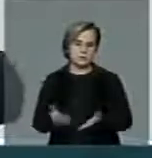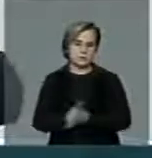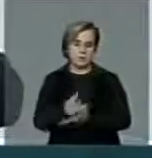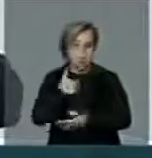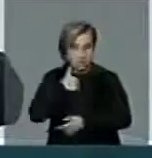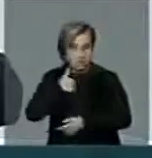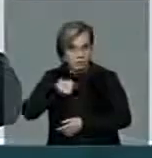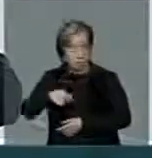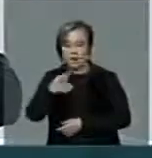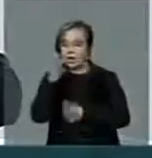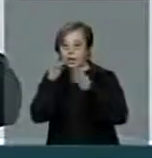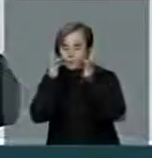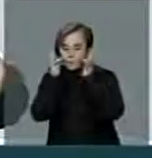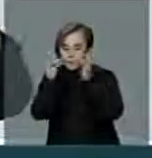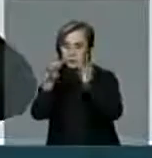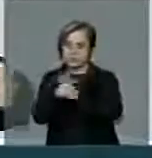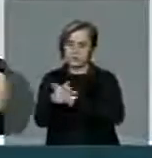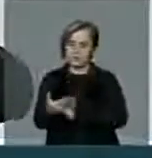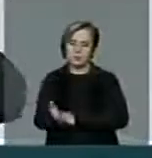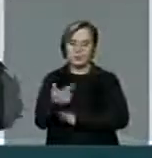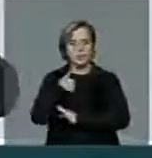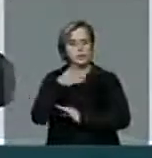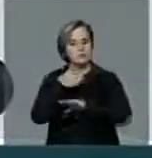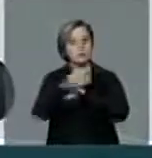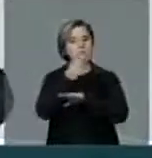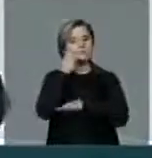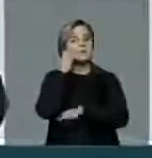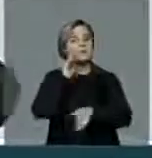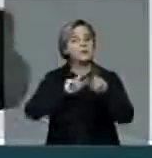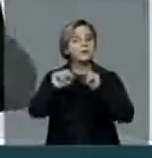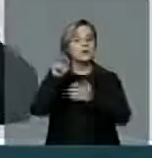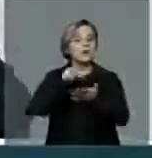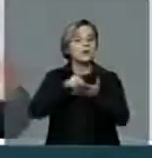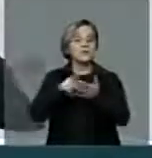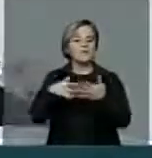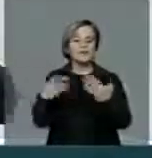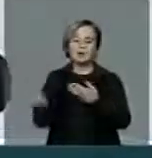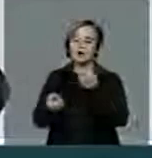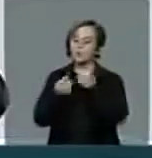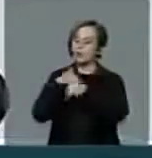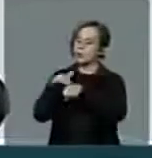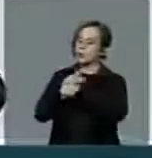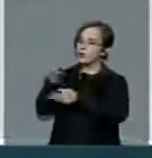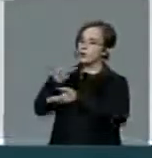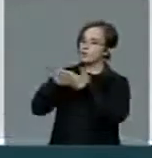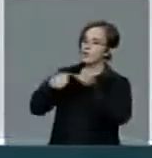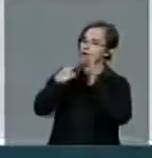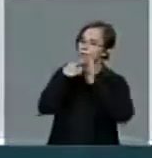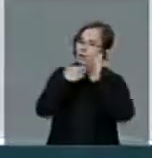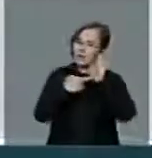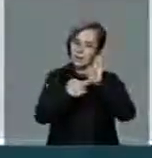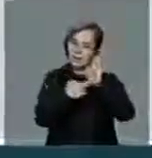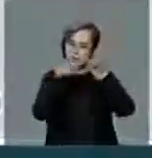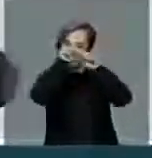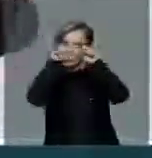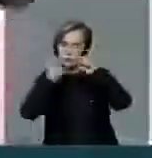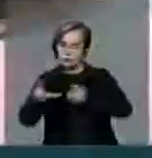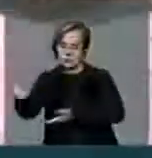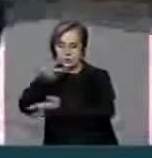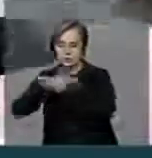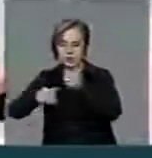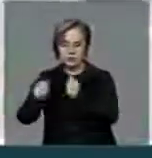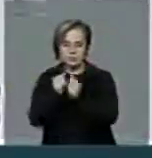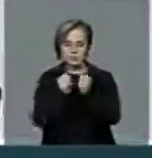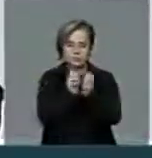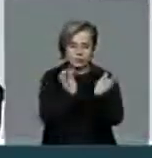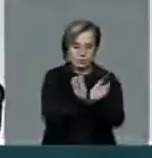Eu fui lá ver. Eu tenho ido para saber qual é a realidade, como é que eu dialogo a regra para o sistema conversar, do assentado ao